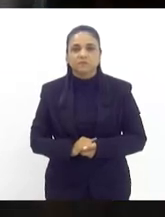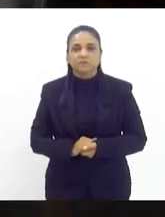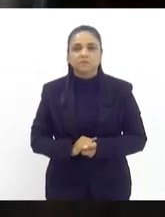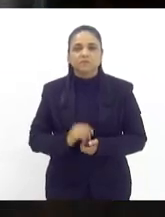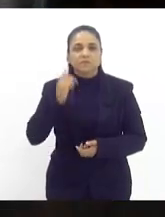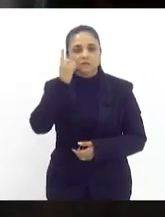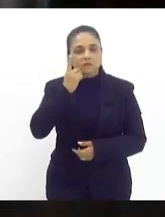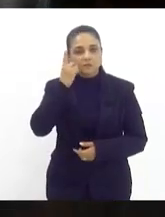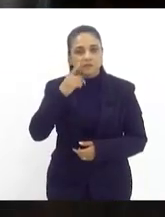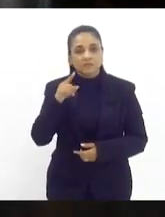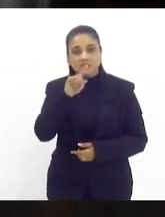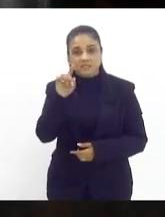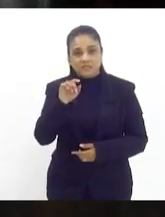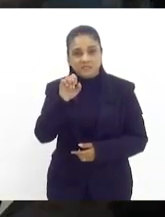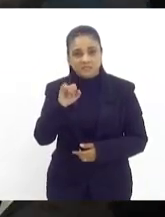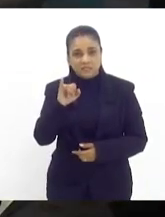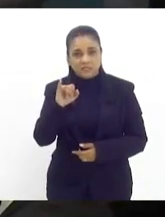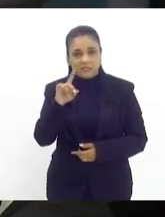Deputada Zeidan.